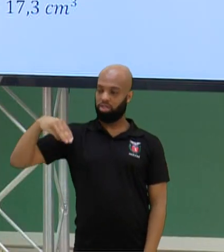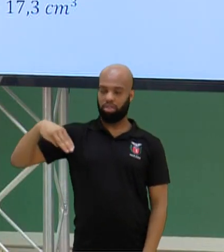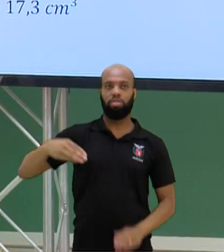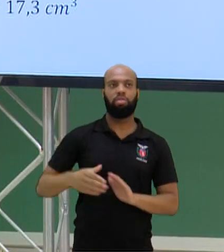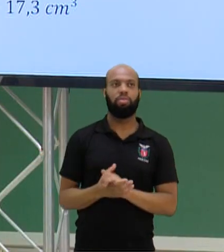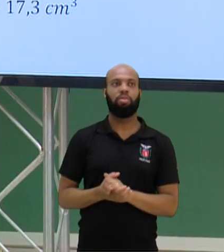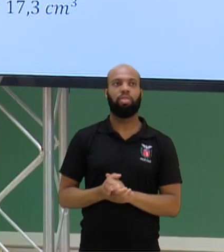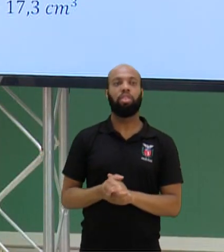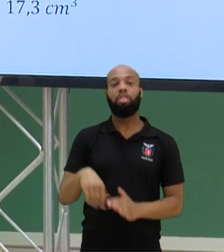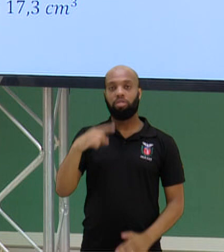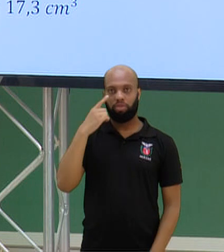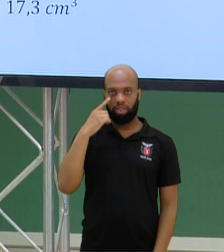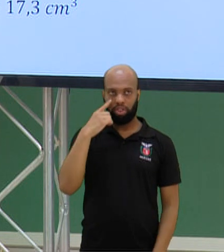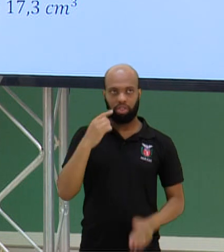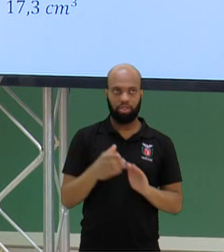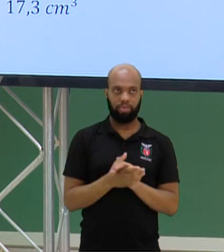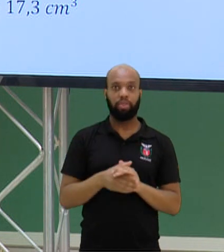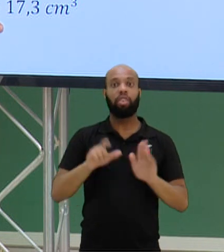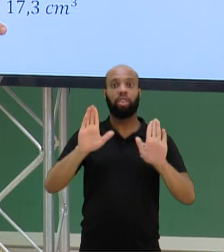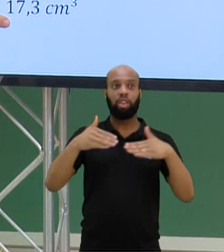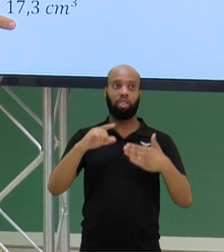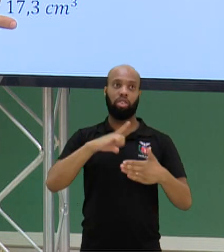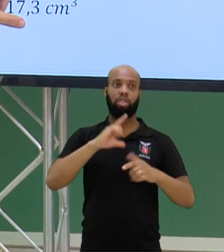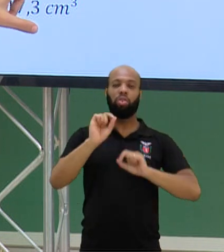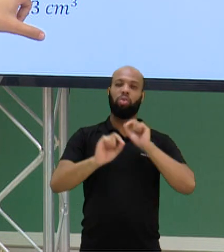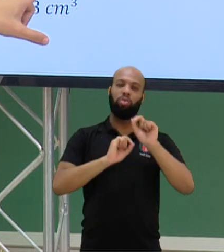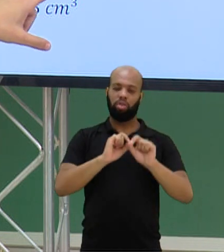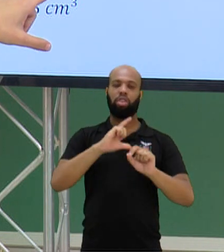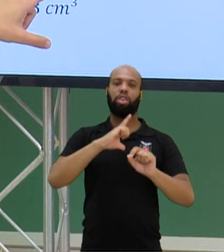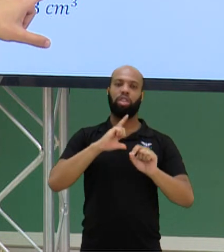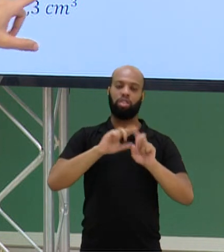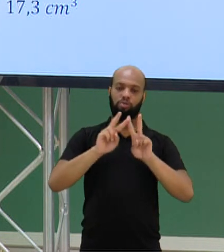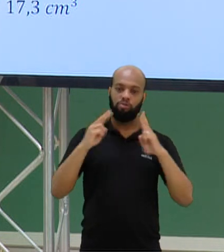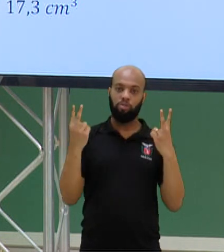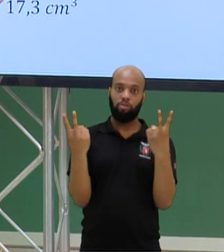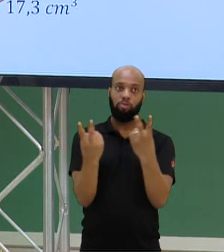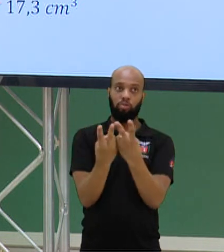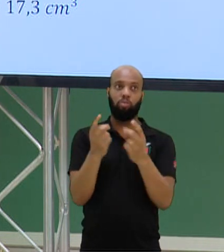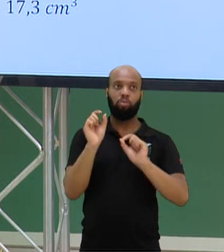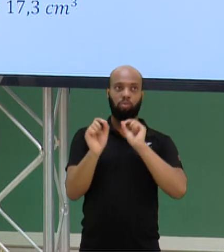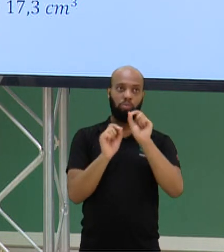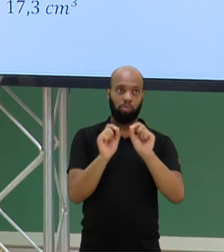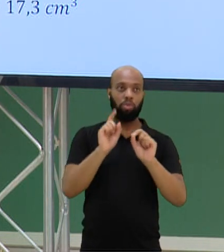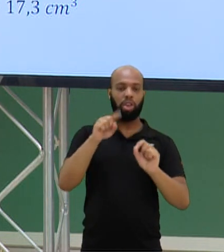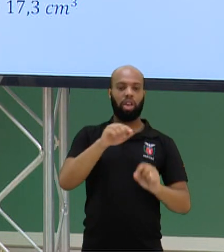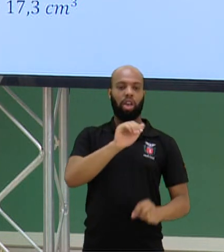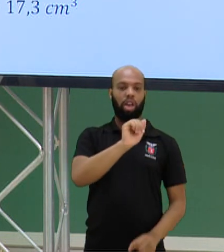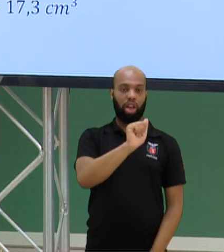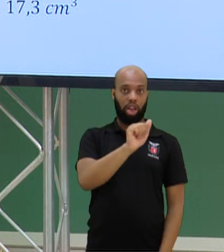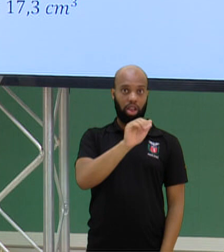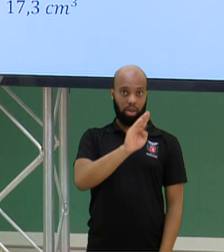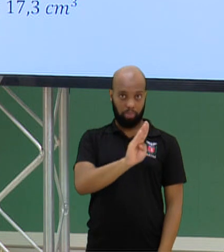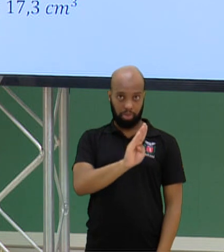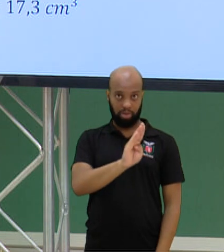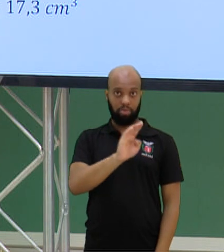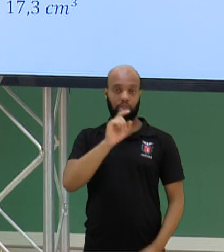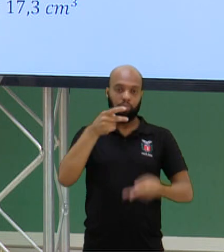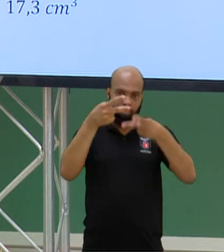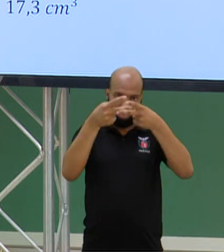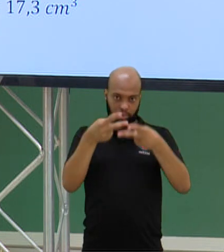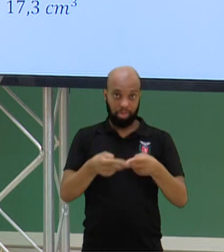Então, olhem lá, pessoal. Volume é igual à área da base vezes a altura. Área da base, nós encontramos